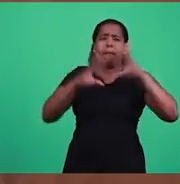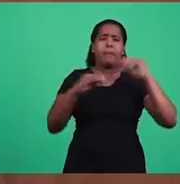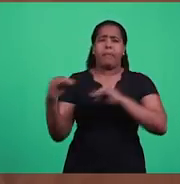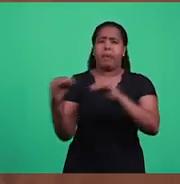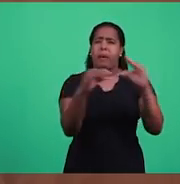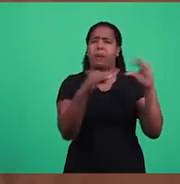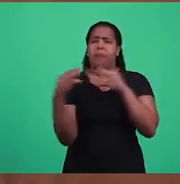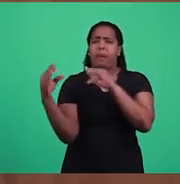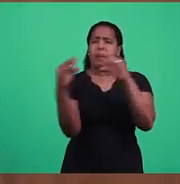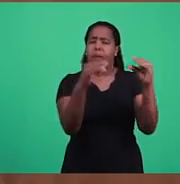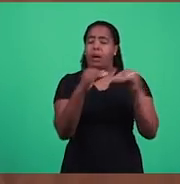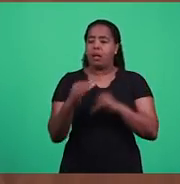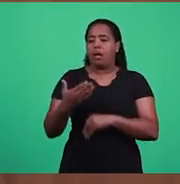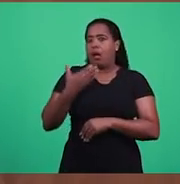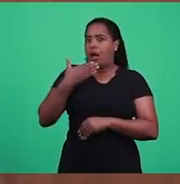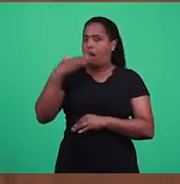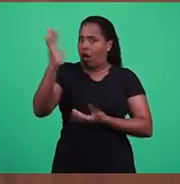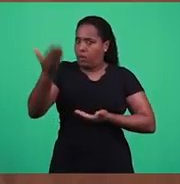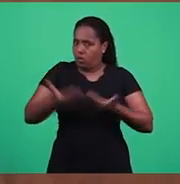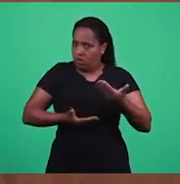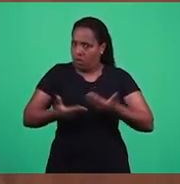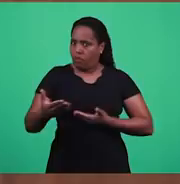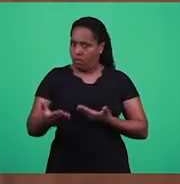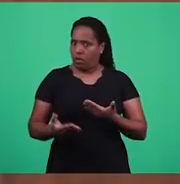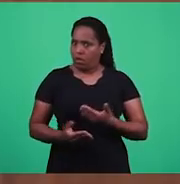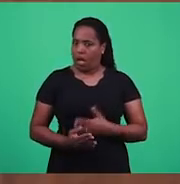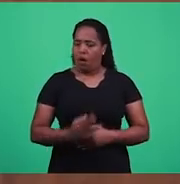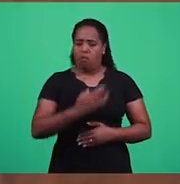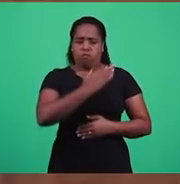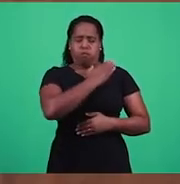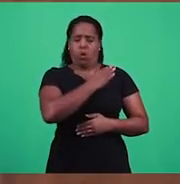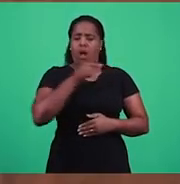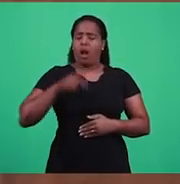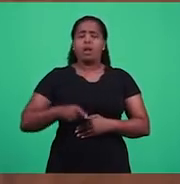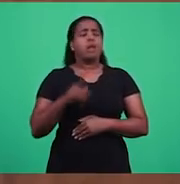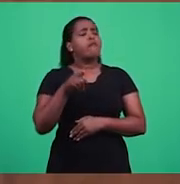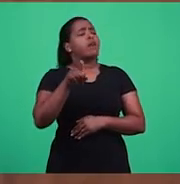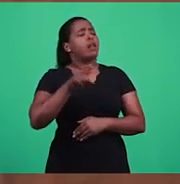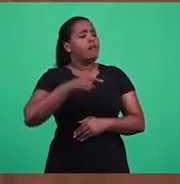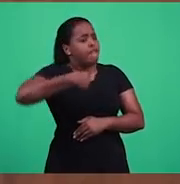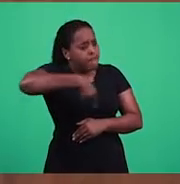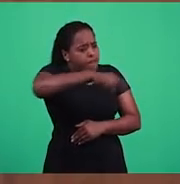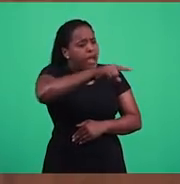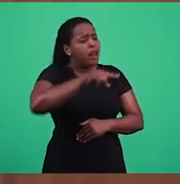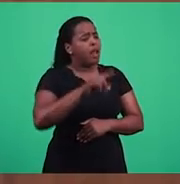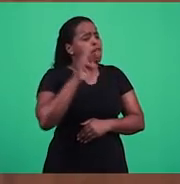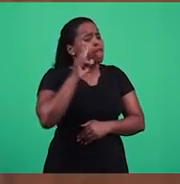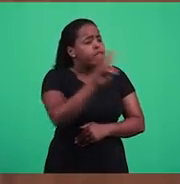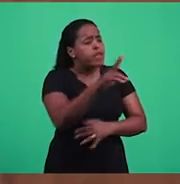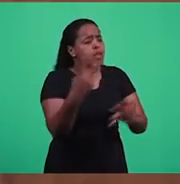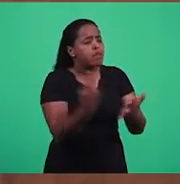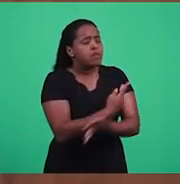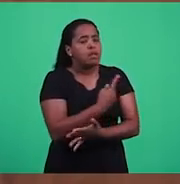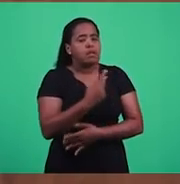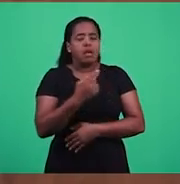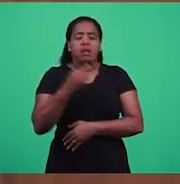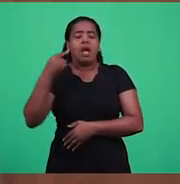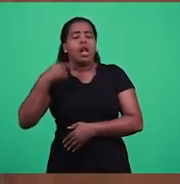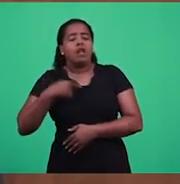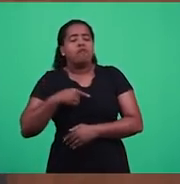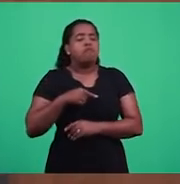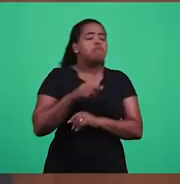ela pediu para o funcionário dela, o guarda real, falou assim, vai lá ver o que, que está acontecendo. E ele foi